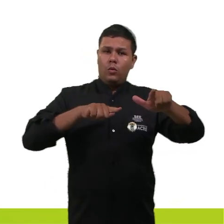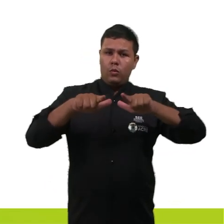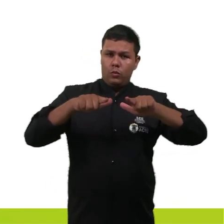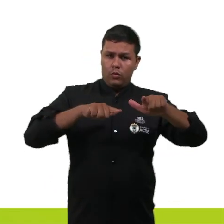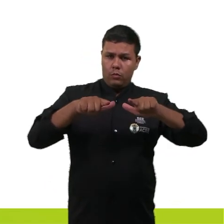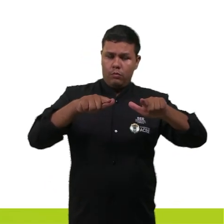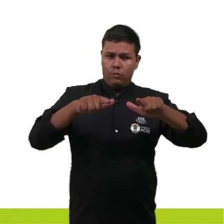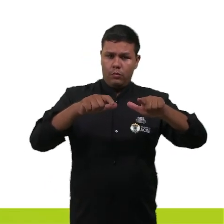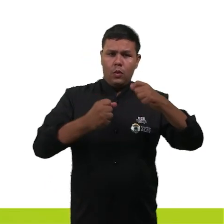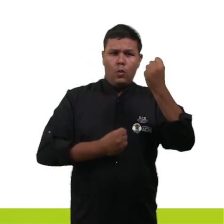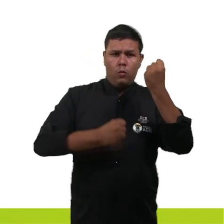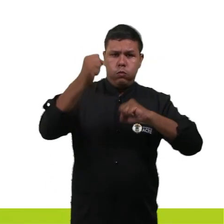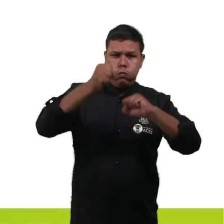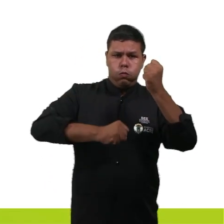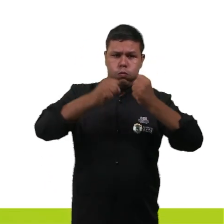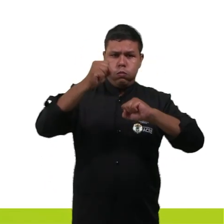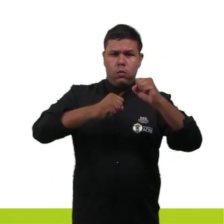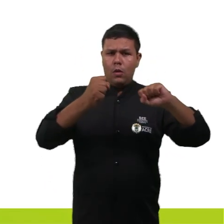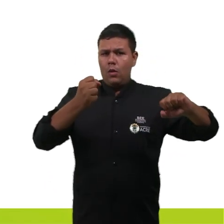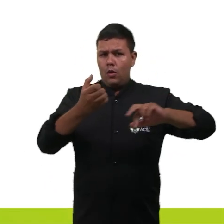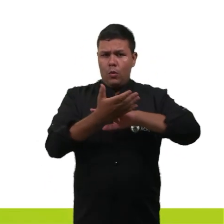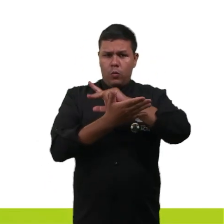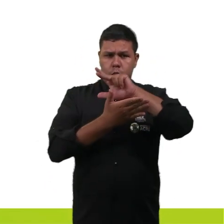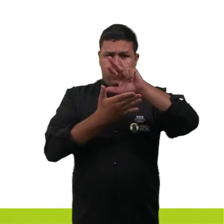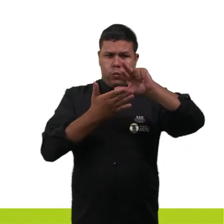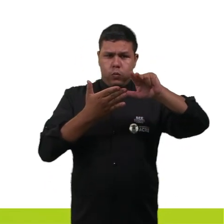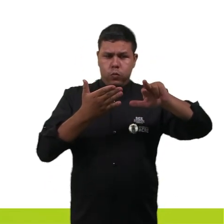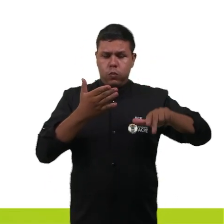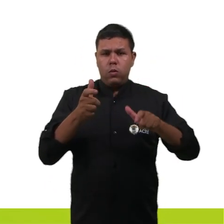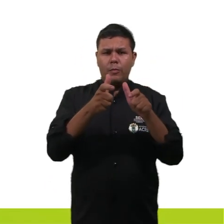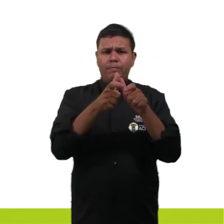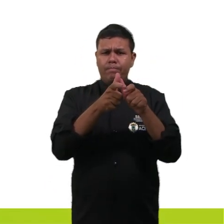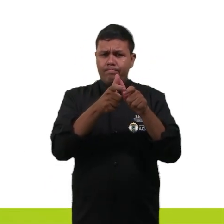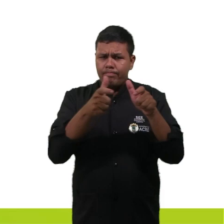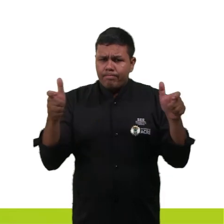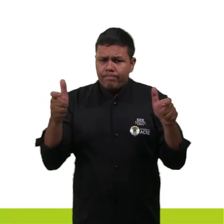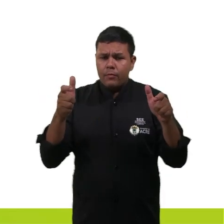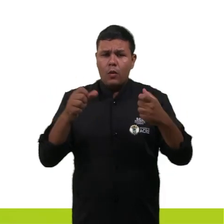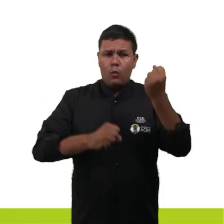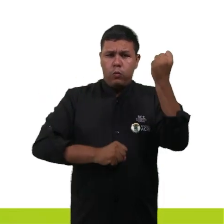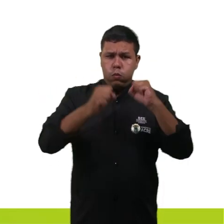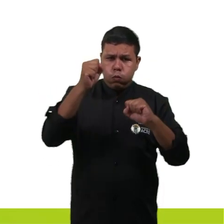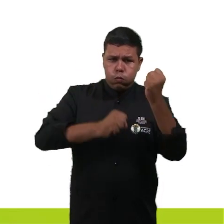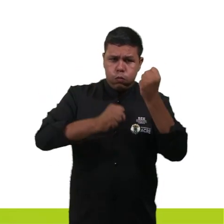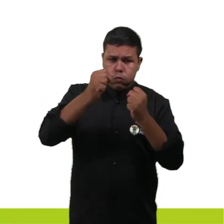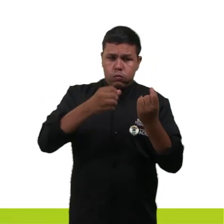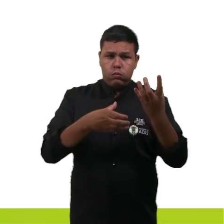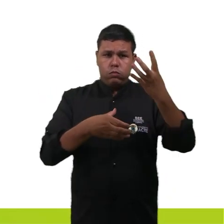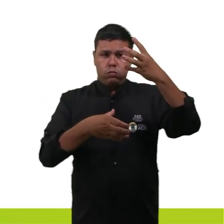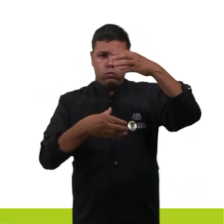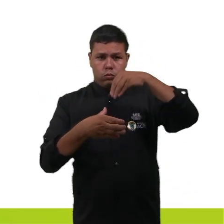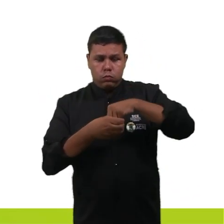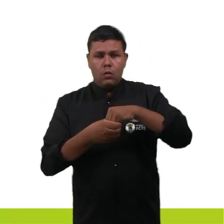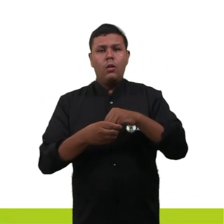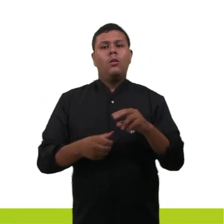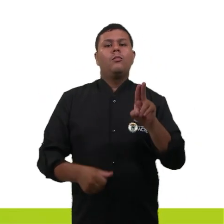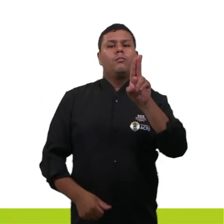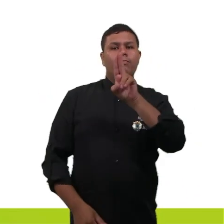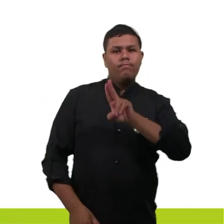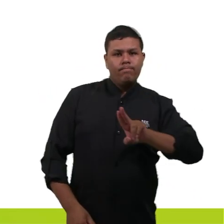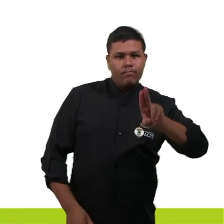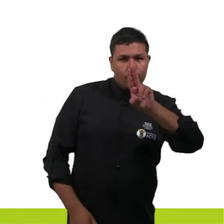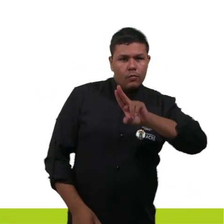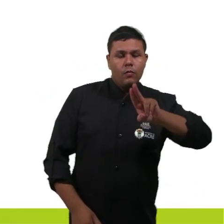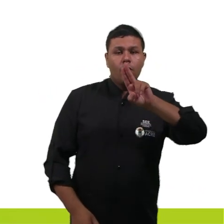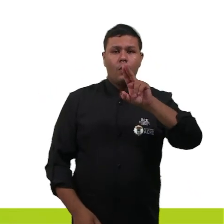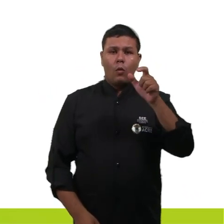ramos diversos, tá, pessoal? A maior parcela das indústrias que compõem esse segmento se utiliza, olha